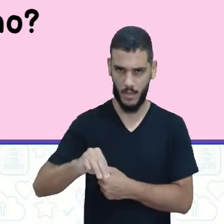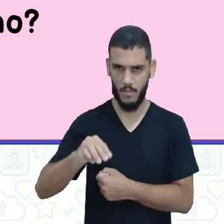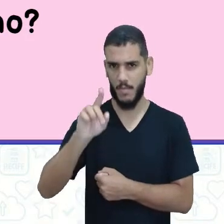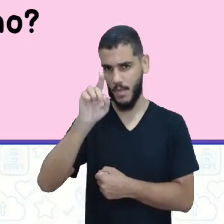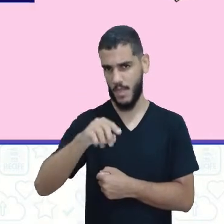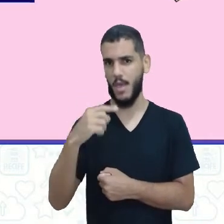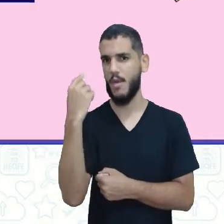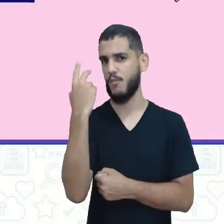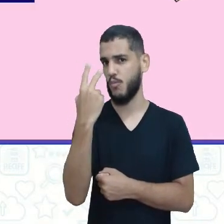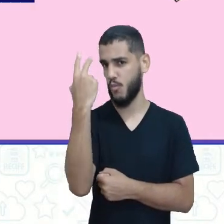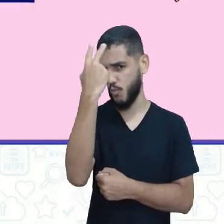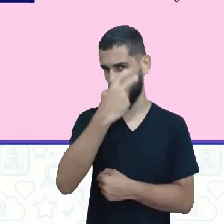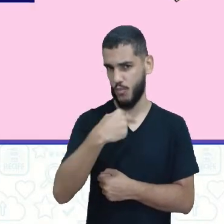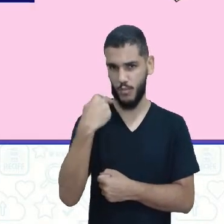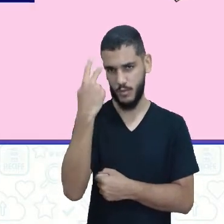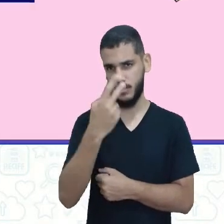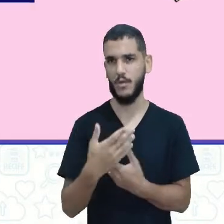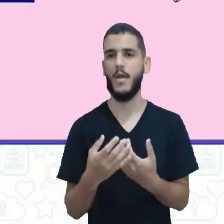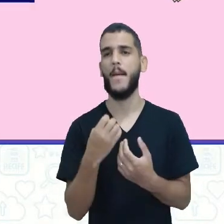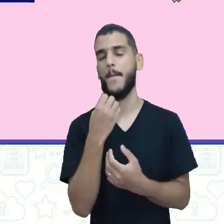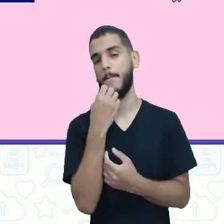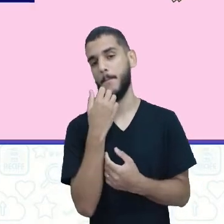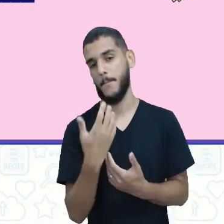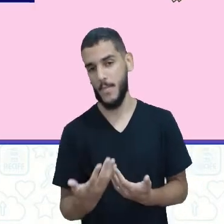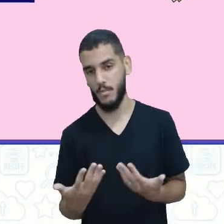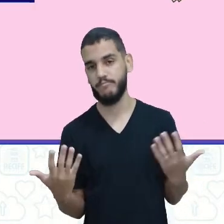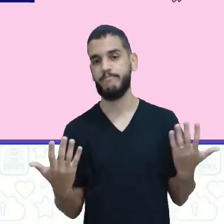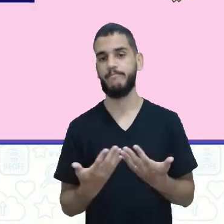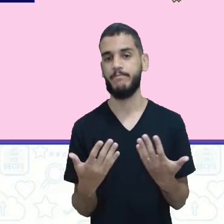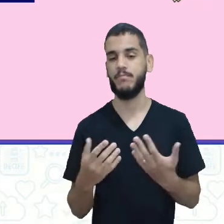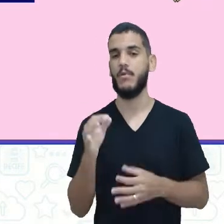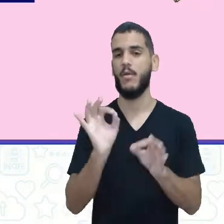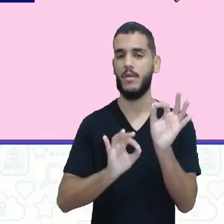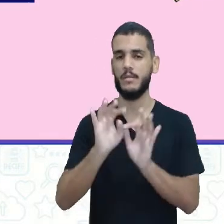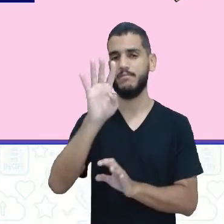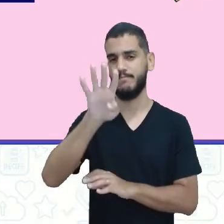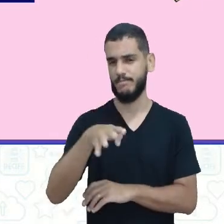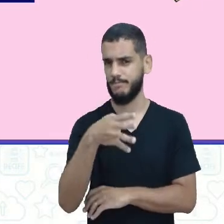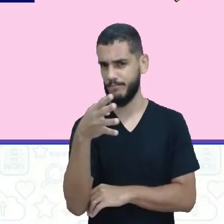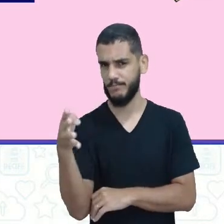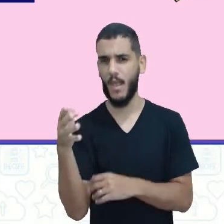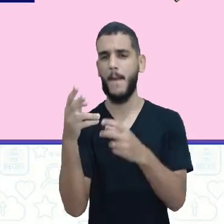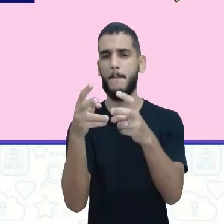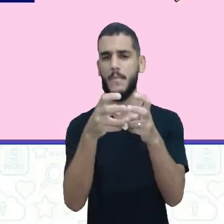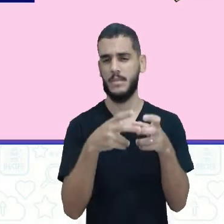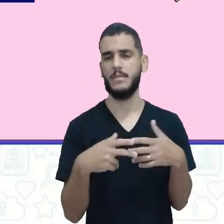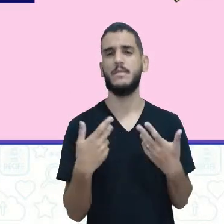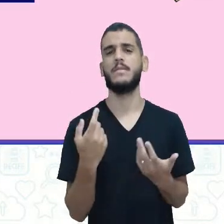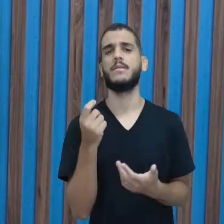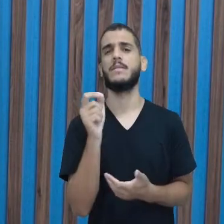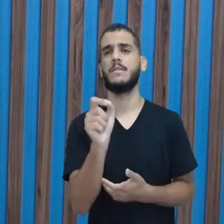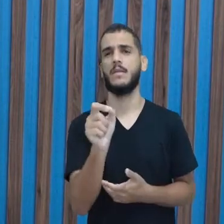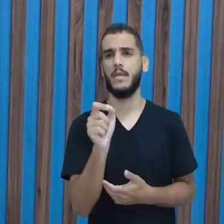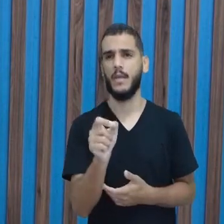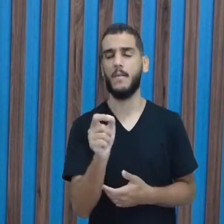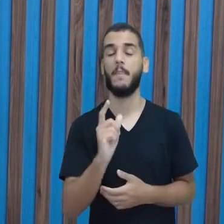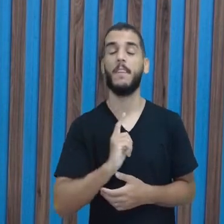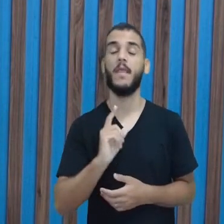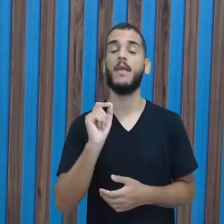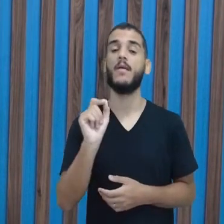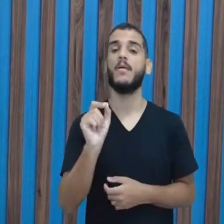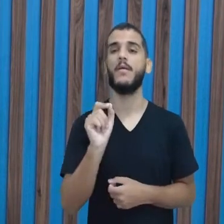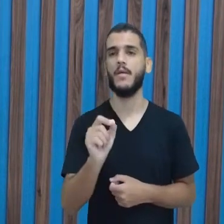2 horas. Bom, aí eu vou montar uma tabelinha. Veja, pessoal, aqui você